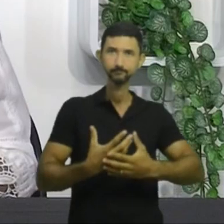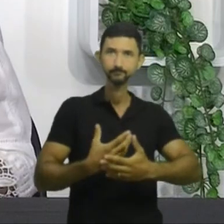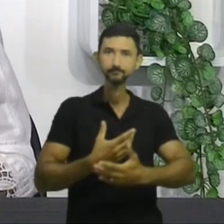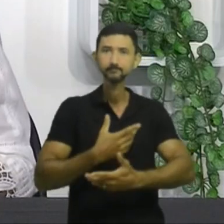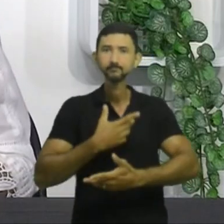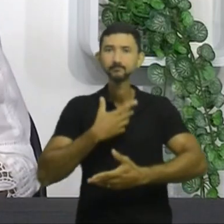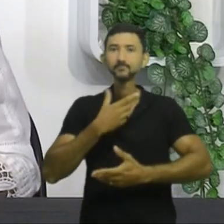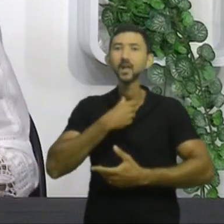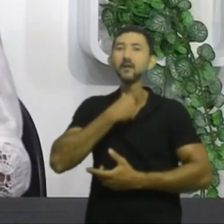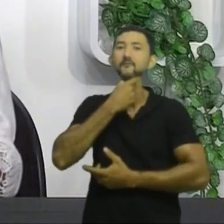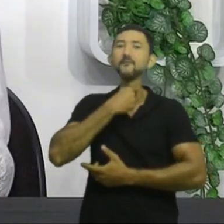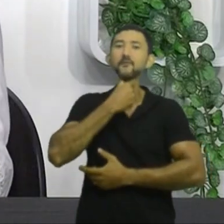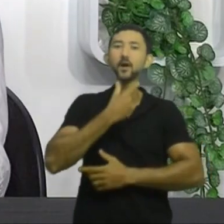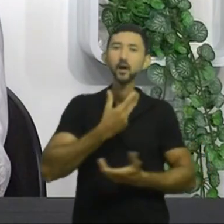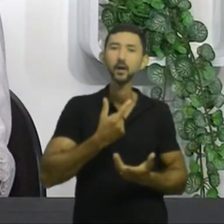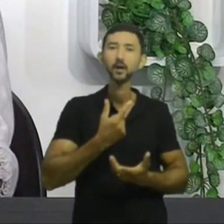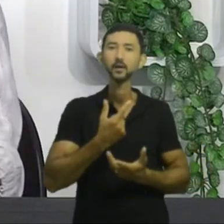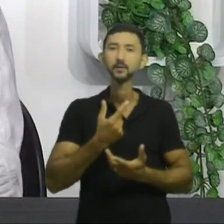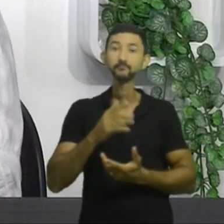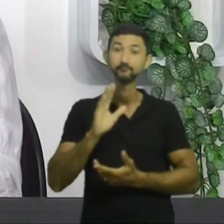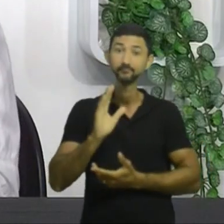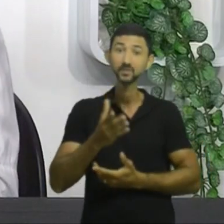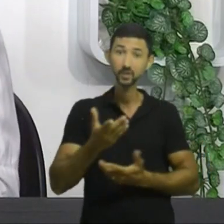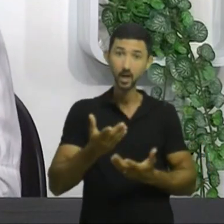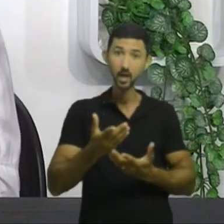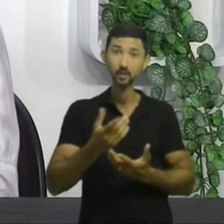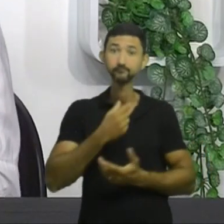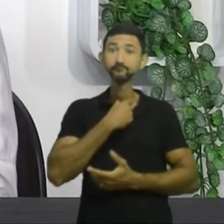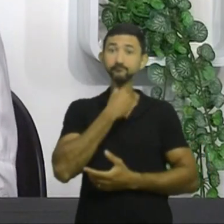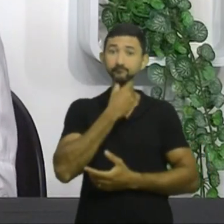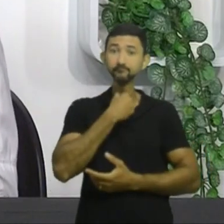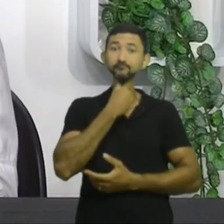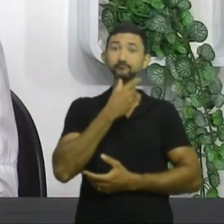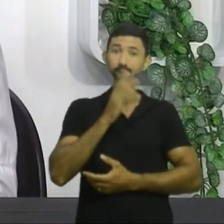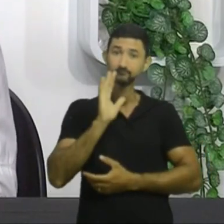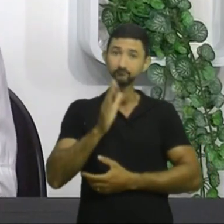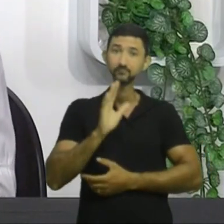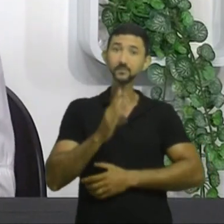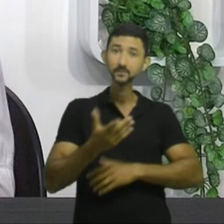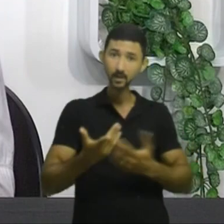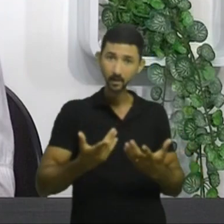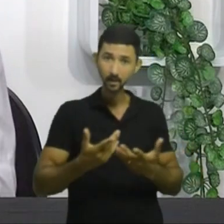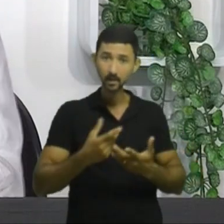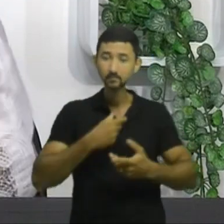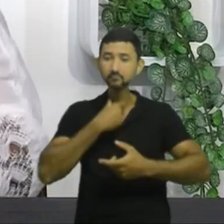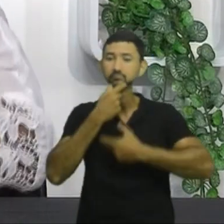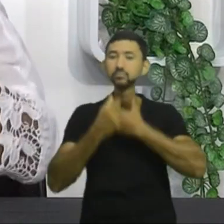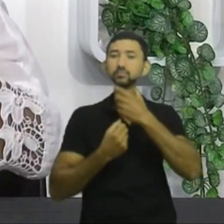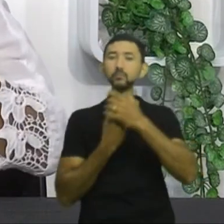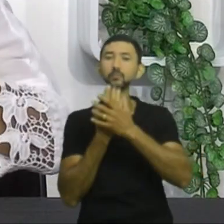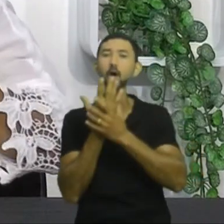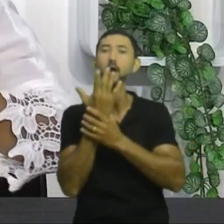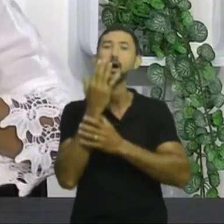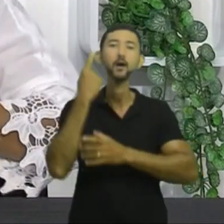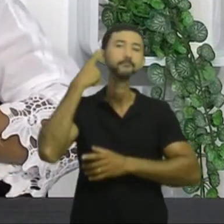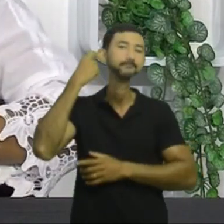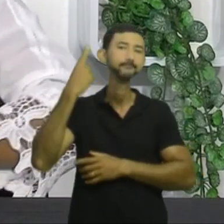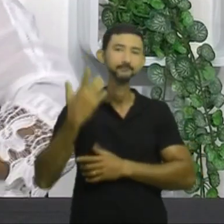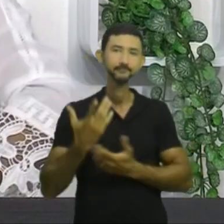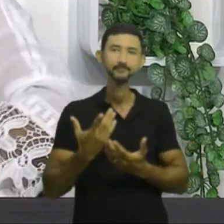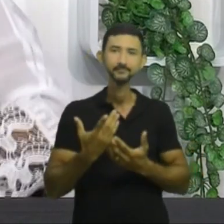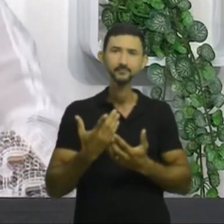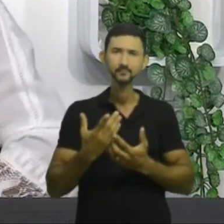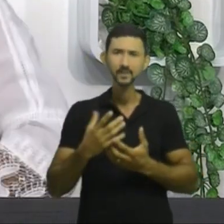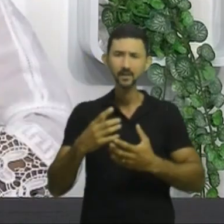nossa linda voz, ela já é esse instrumento, ela já é uma forma de produzir. E aí a gente vai descobrindo que